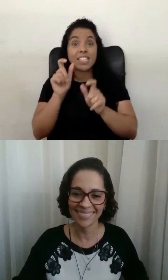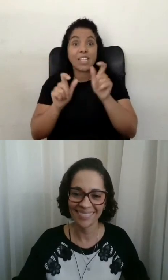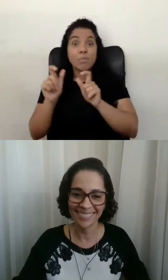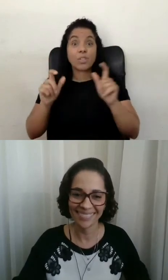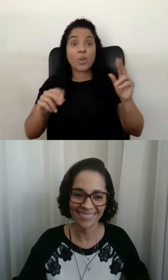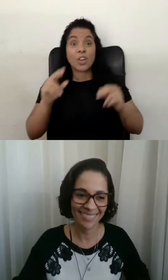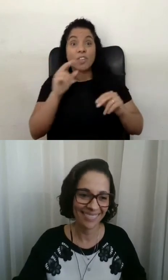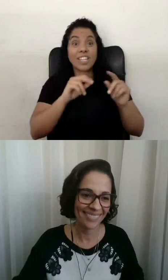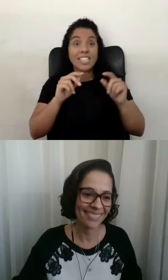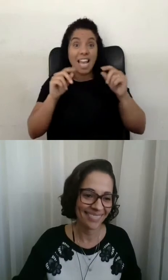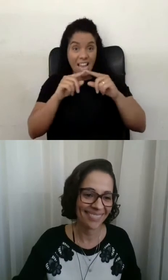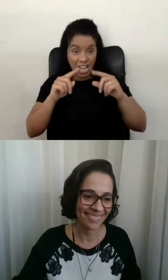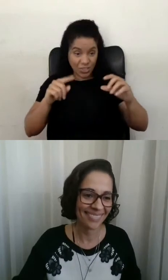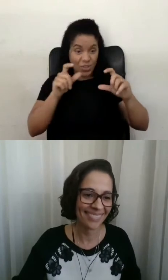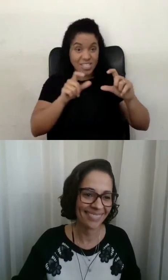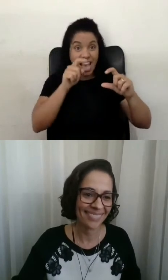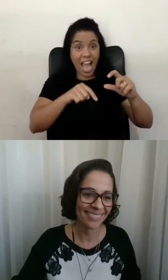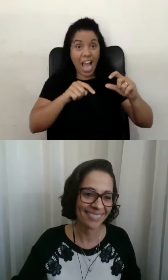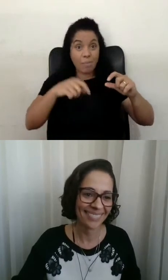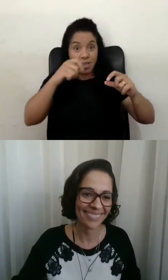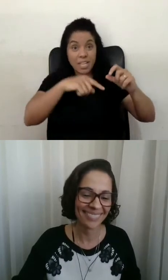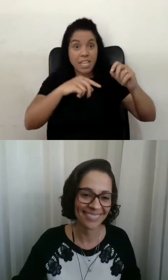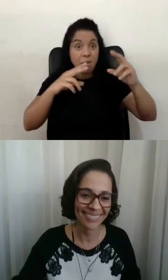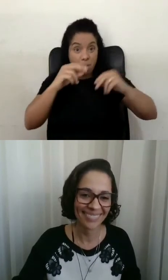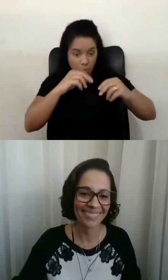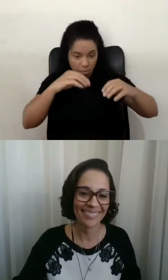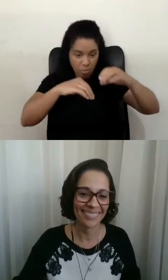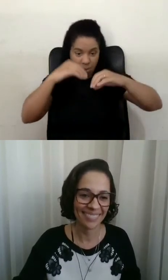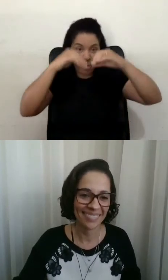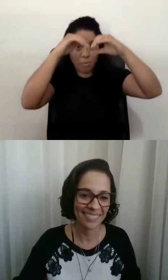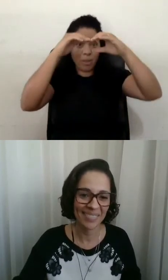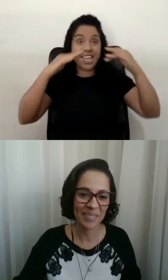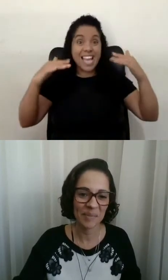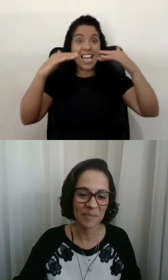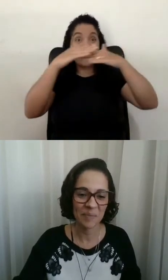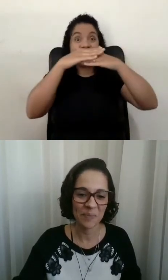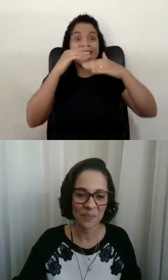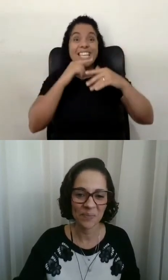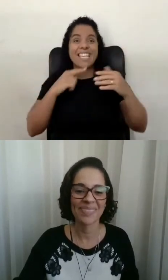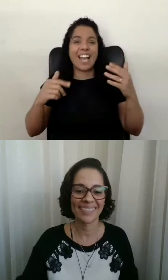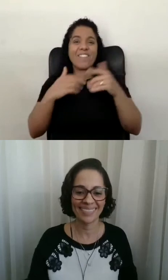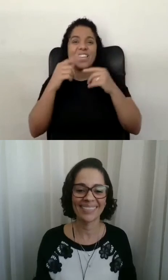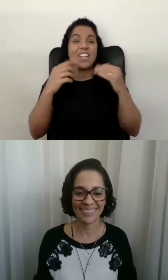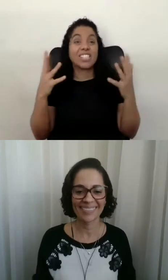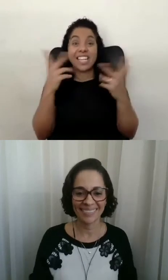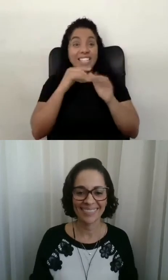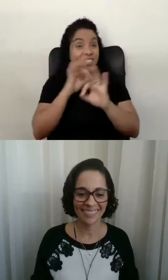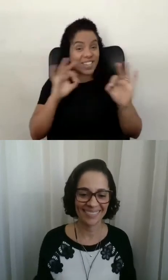pensando dos balãozinhos assim caindo até construir um caminho entre elas. Achei fantástica essa